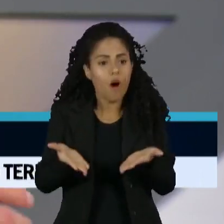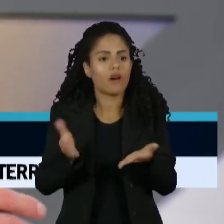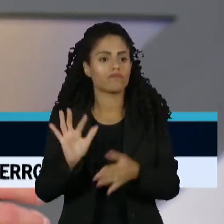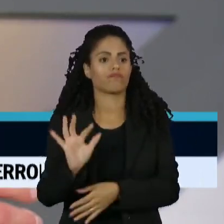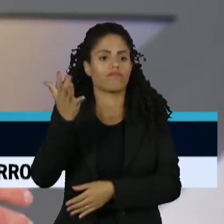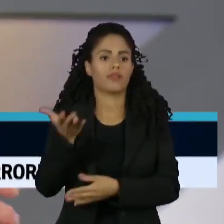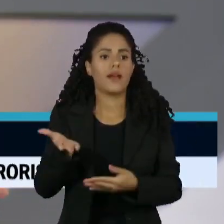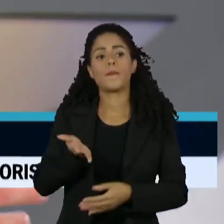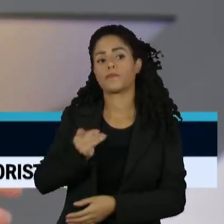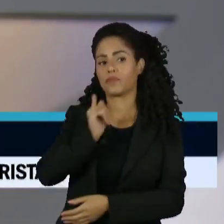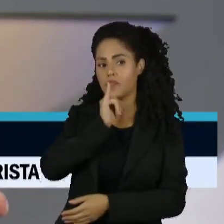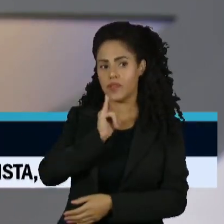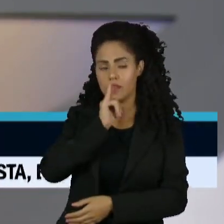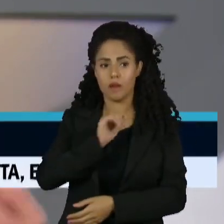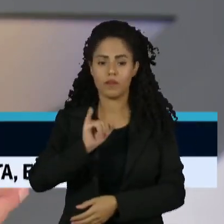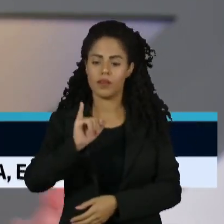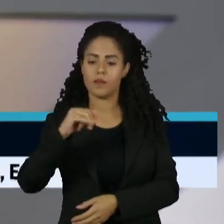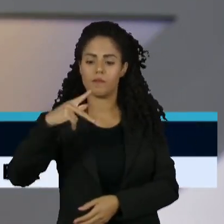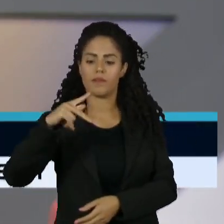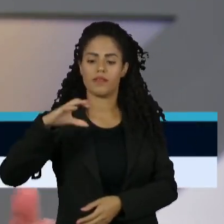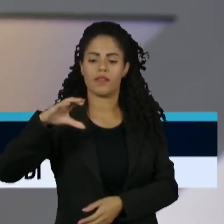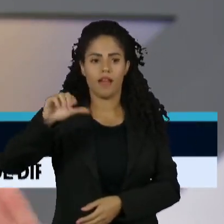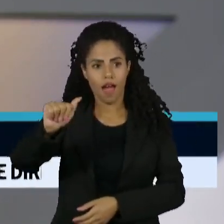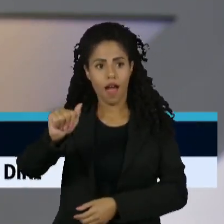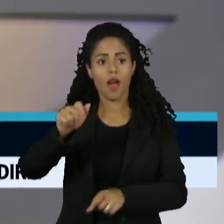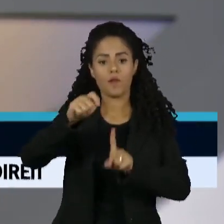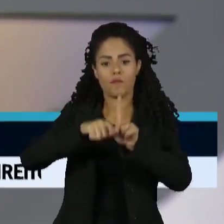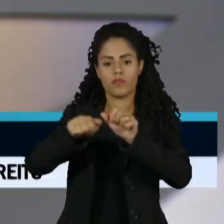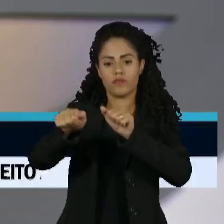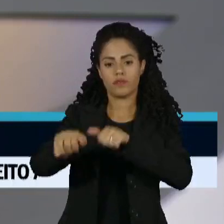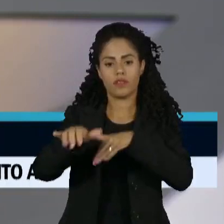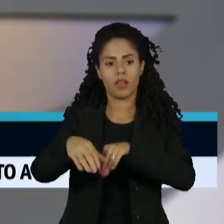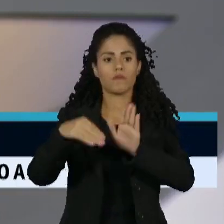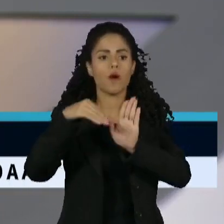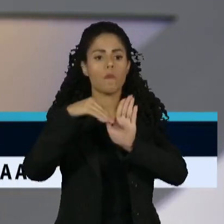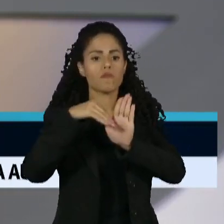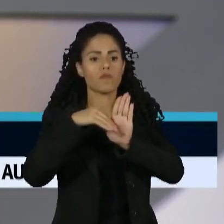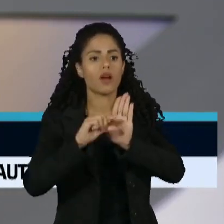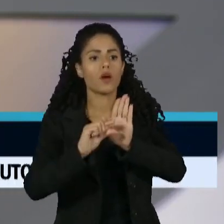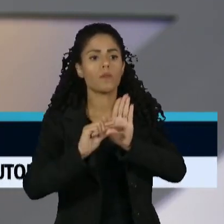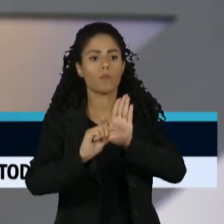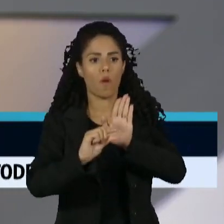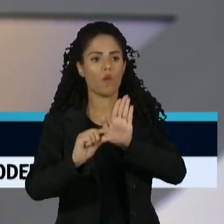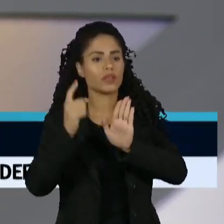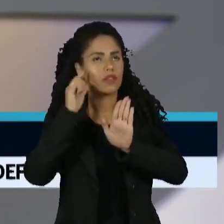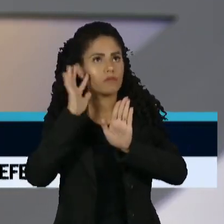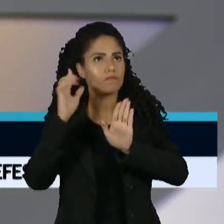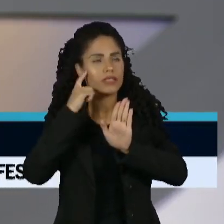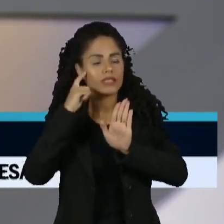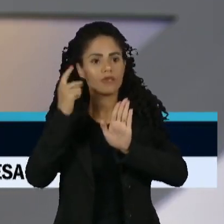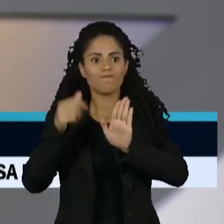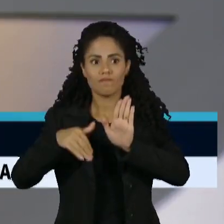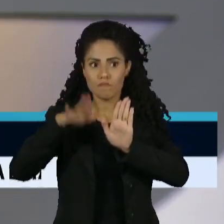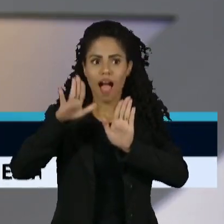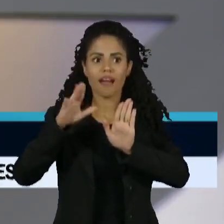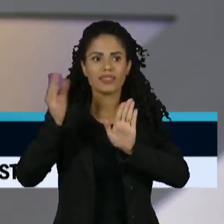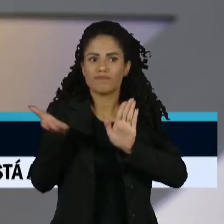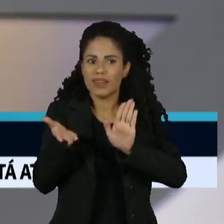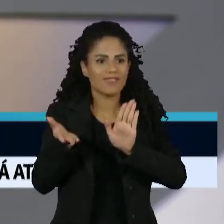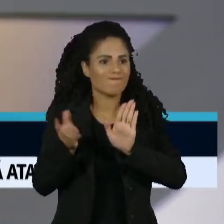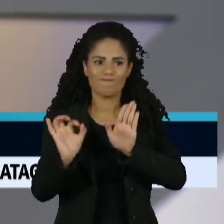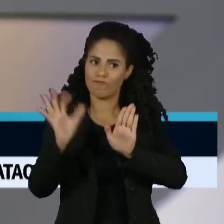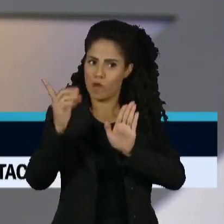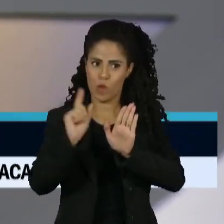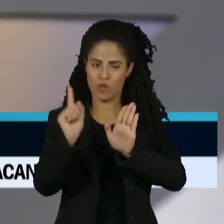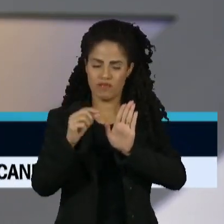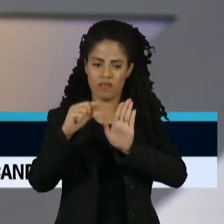acontecer. Então, por exemplo, o IPCA de setembro veio um pouco abaixo do que se imaginava. Só que a gente está projetando a inflação